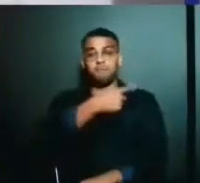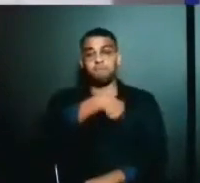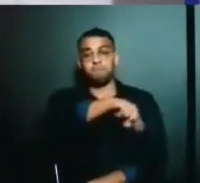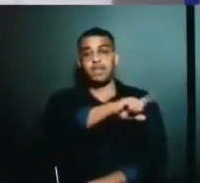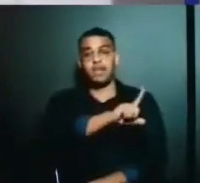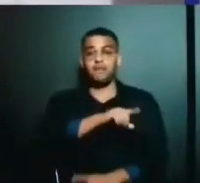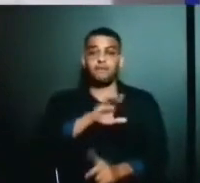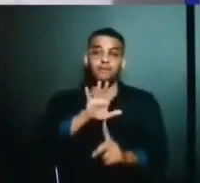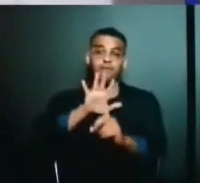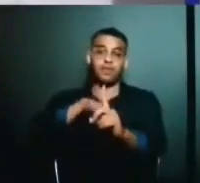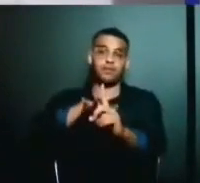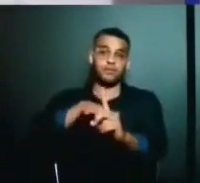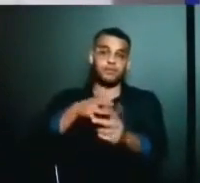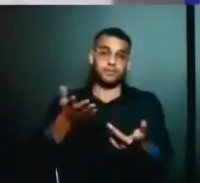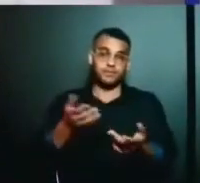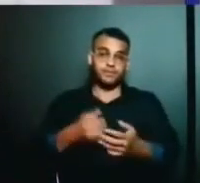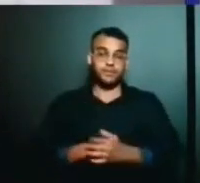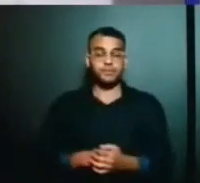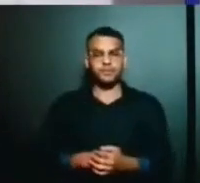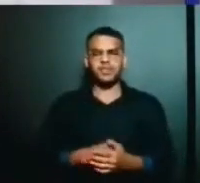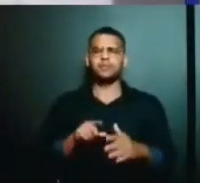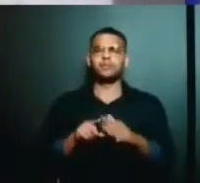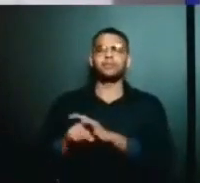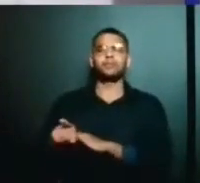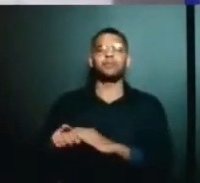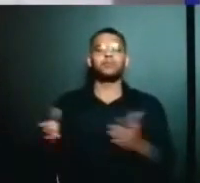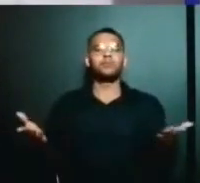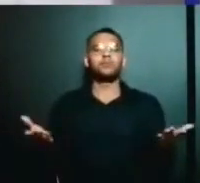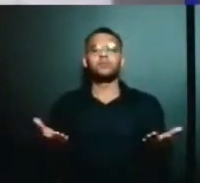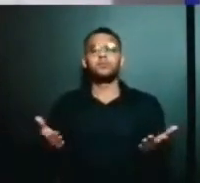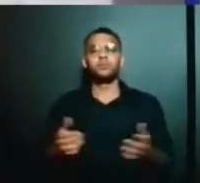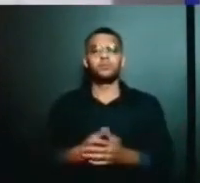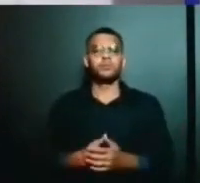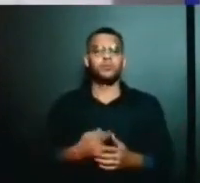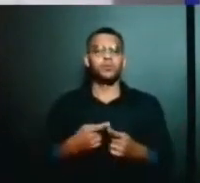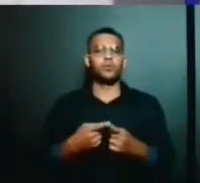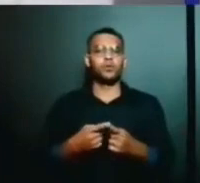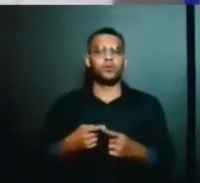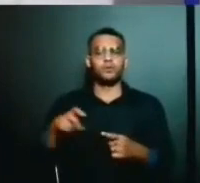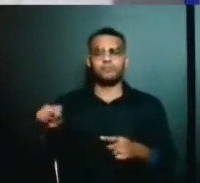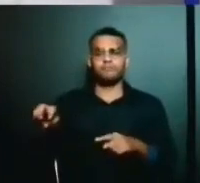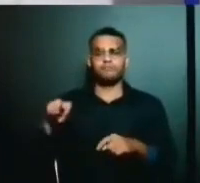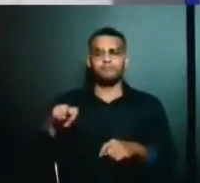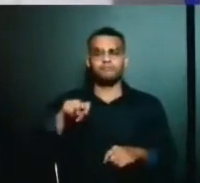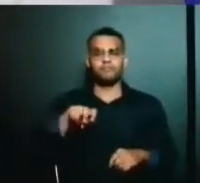E eu queria te perguntar, Ana Paula, para começar essa rodada, porque cada uma vai falar um pouquinho,